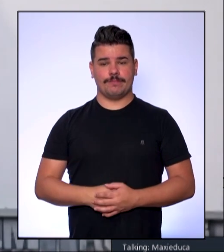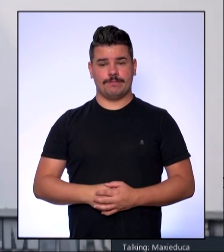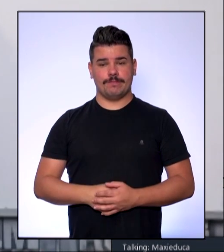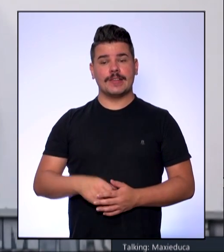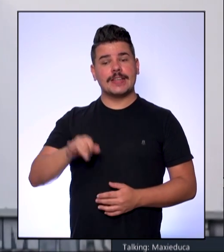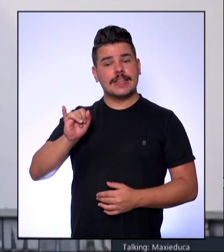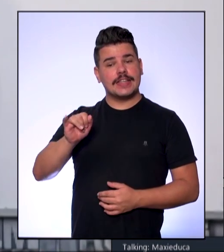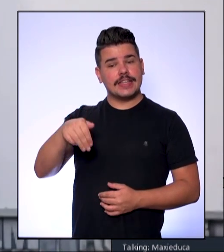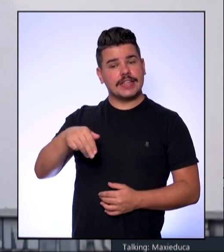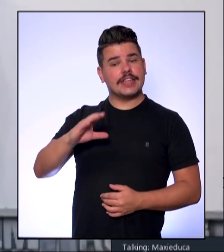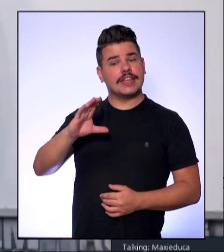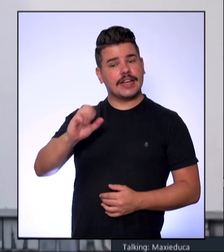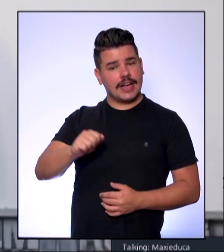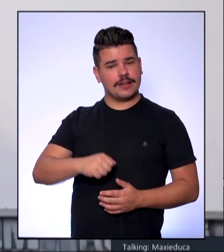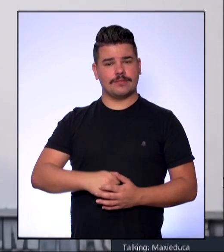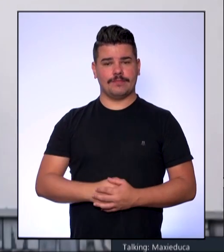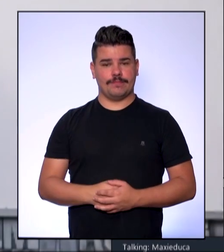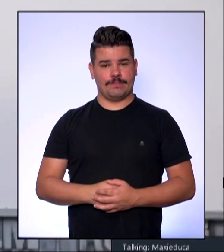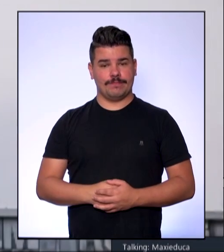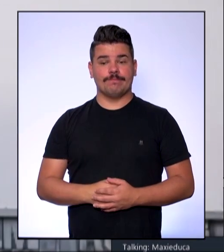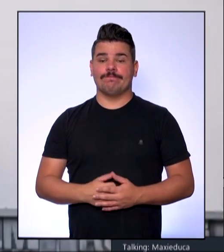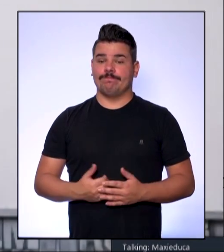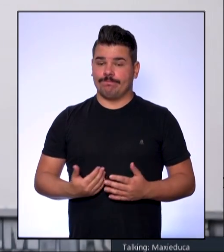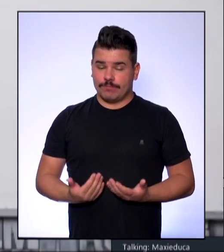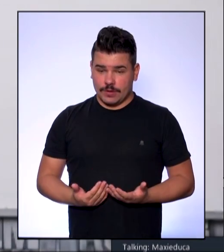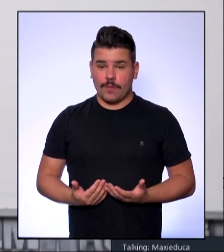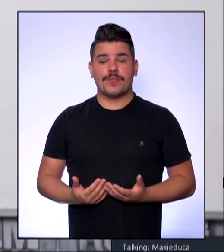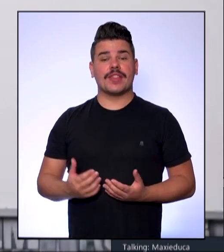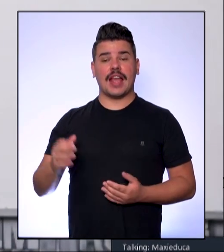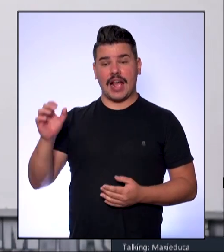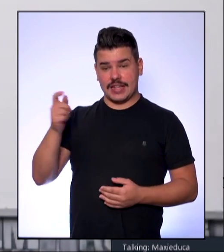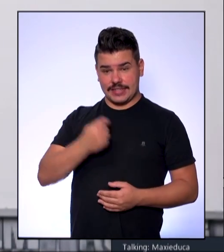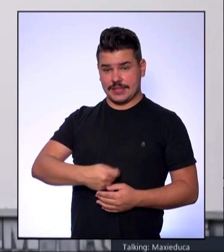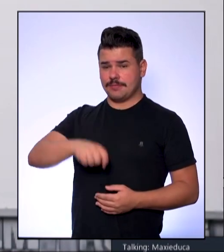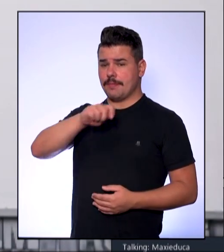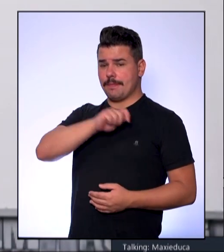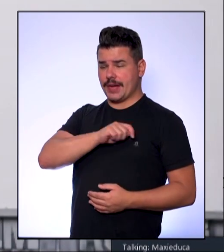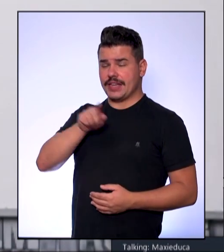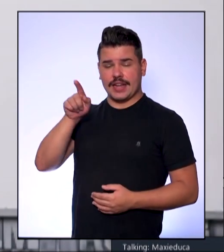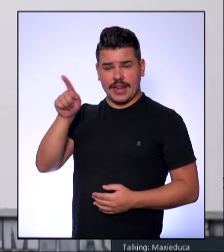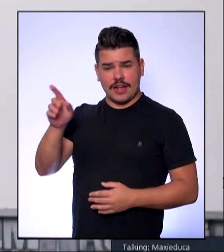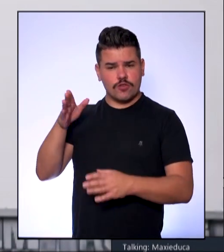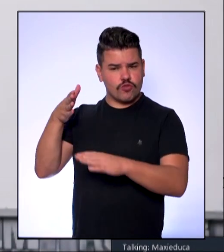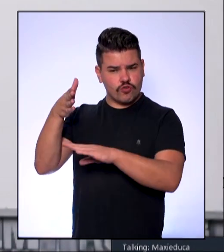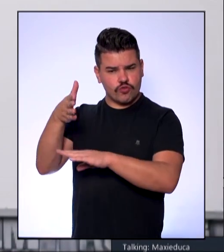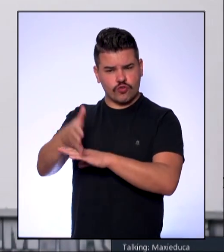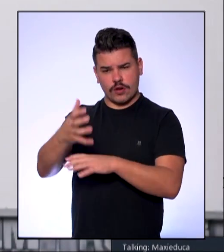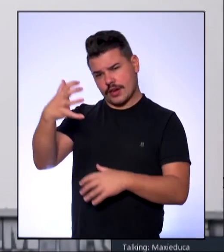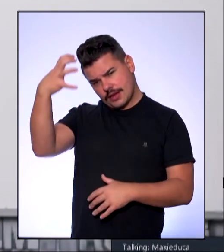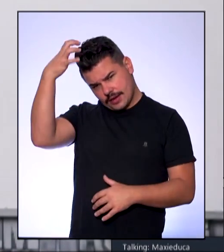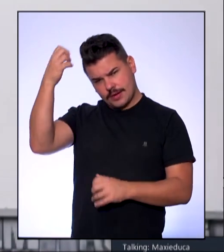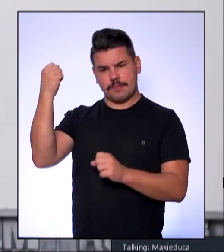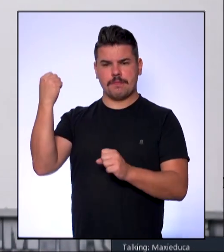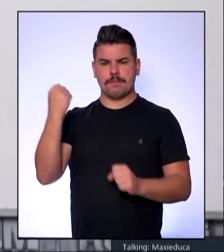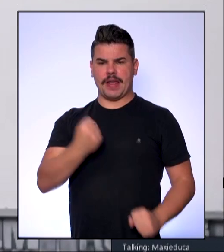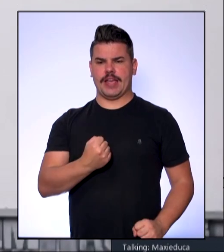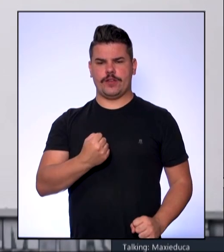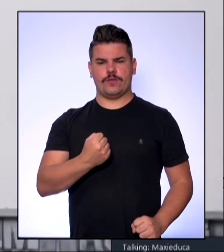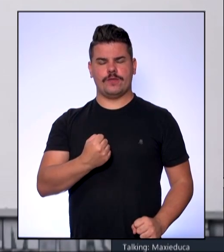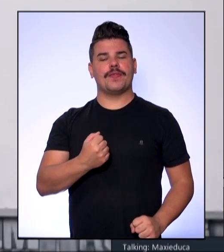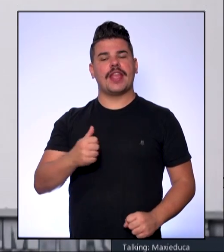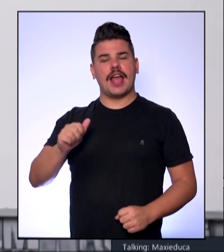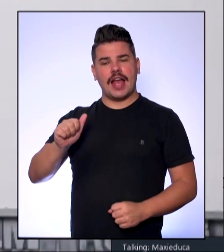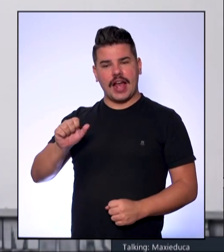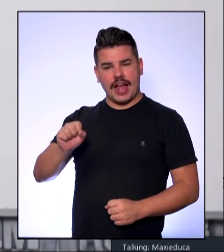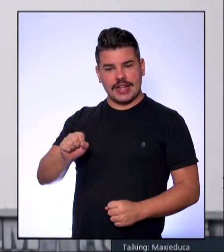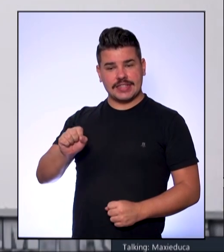isso significa? Que na América Espanhola, os impérios Azteca, Maia e Inca